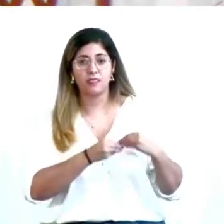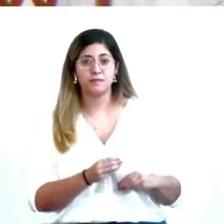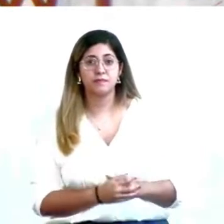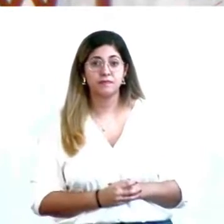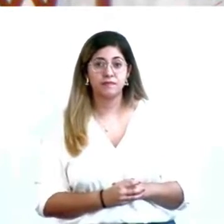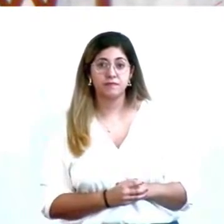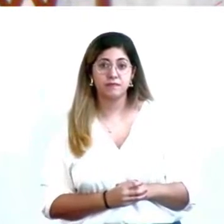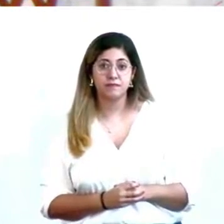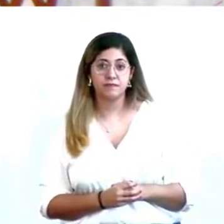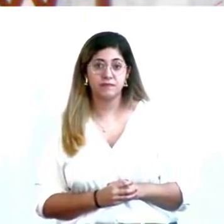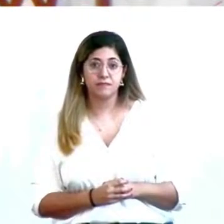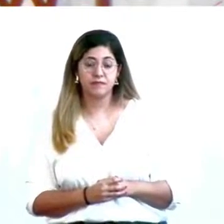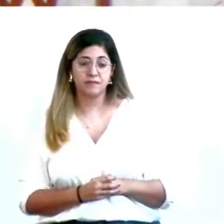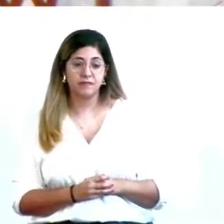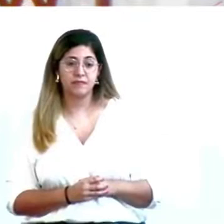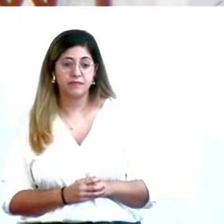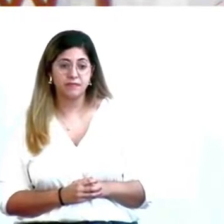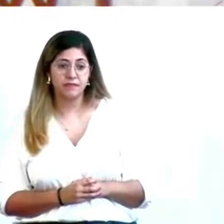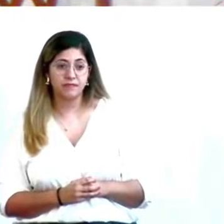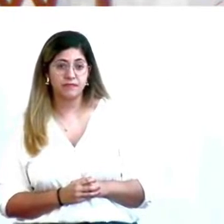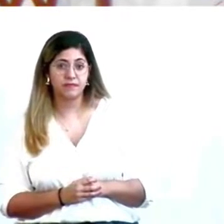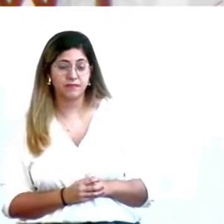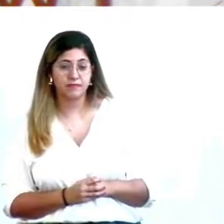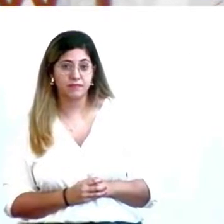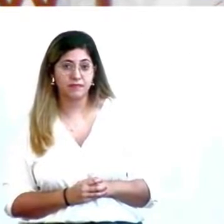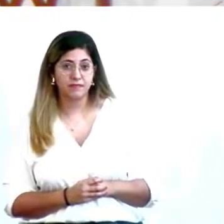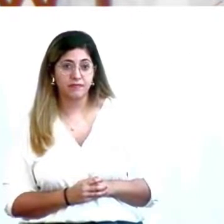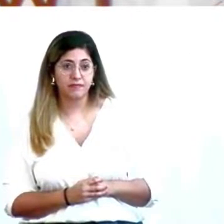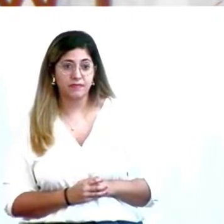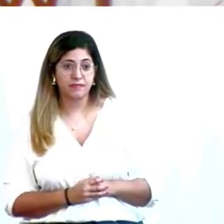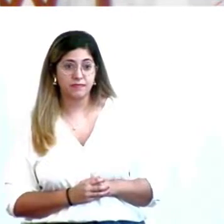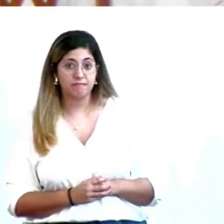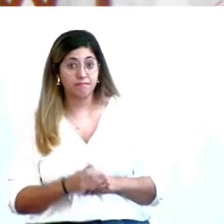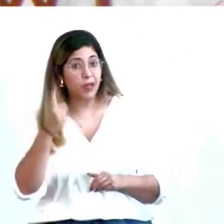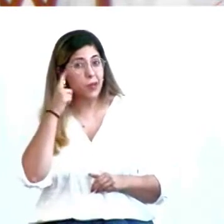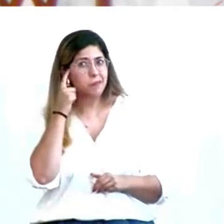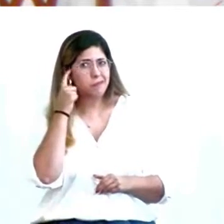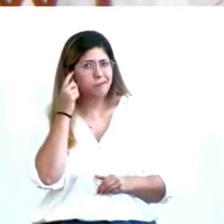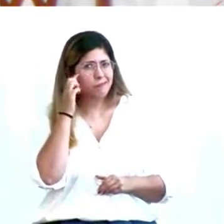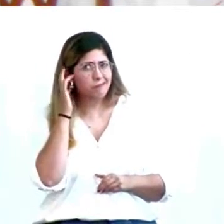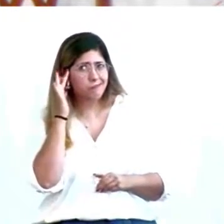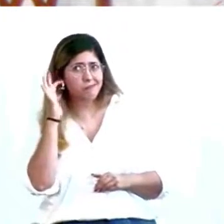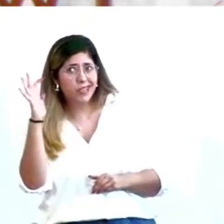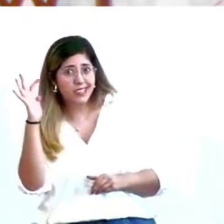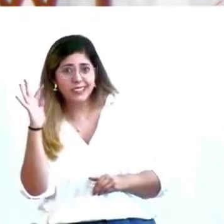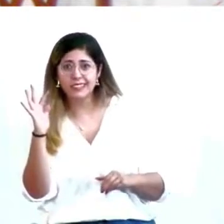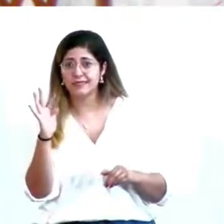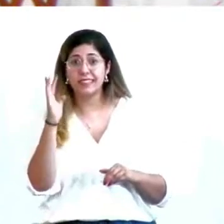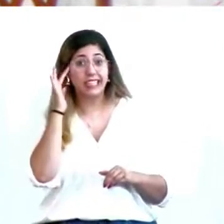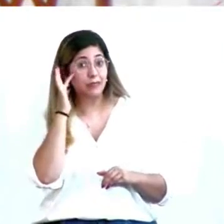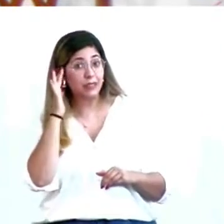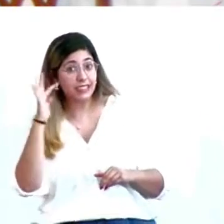É pecado. Nem sequer se nomeie entre vós. É isso que o texto está dizendo.